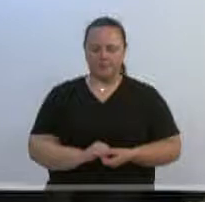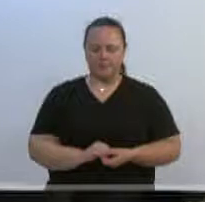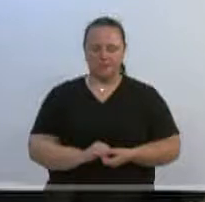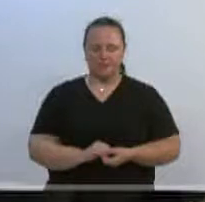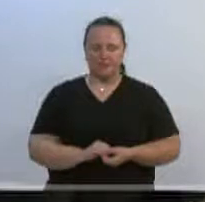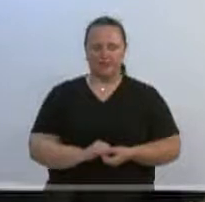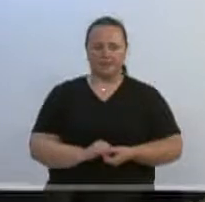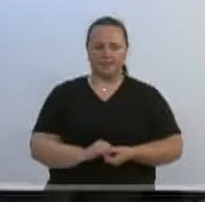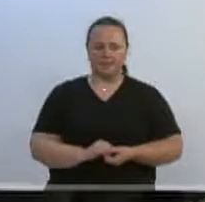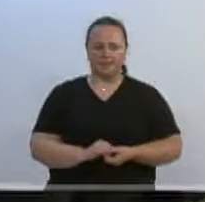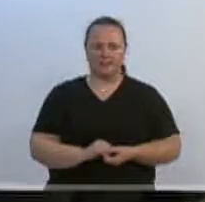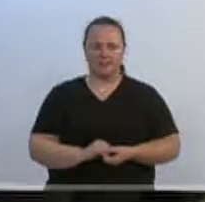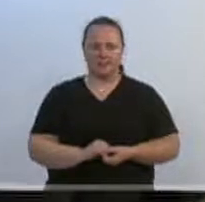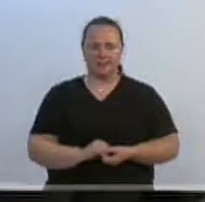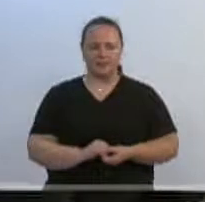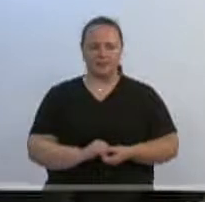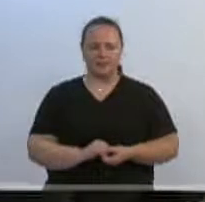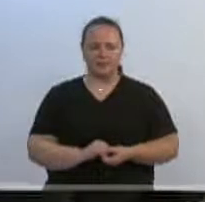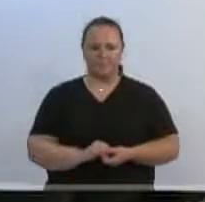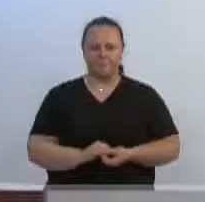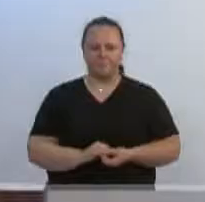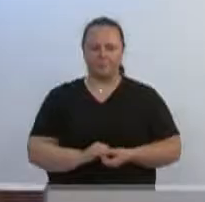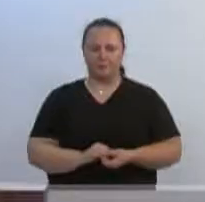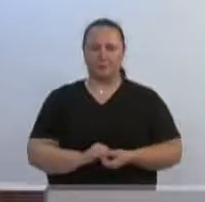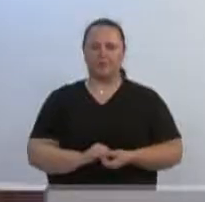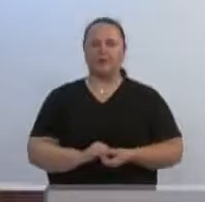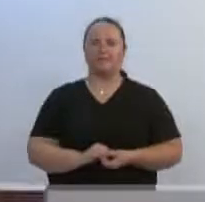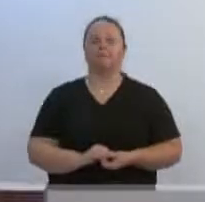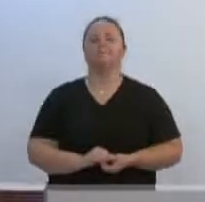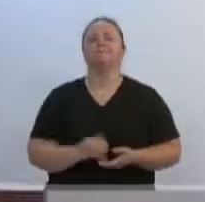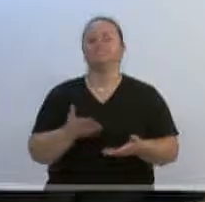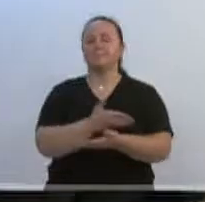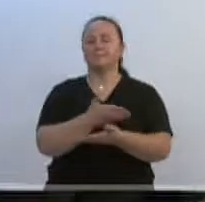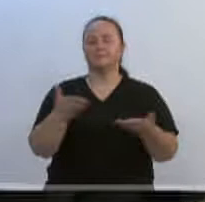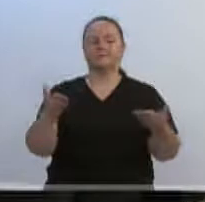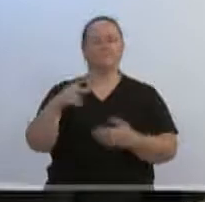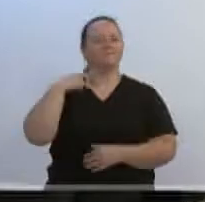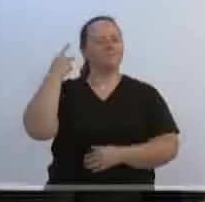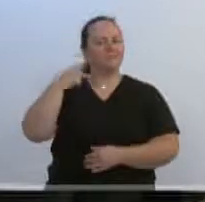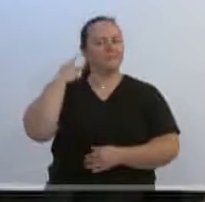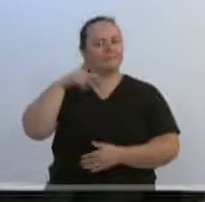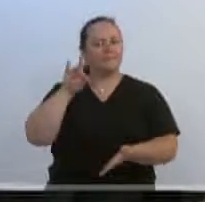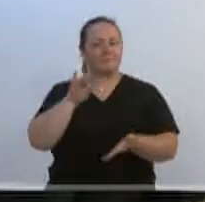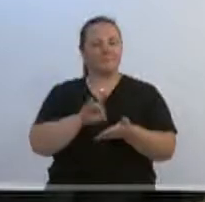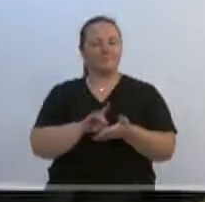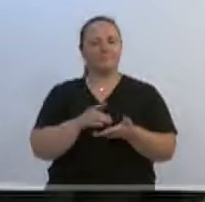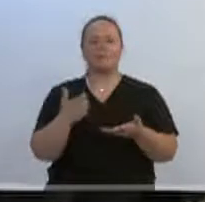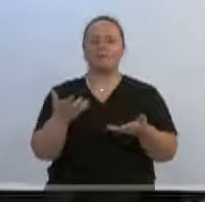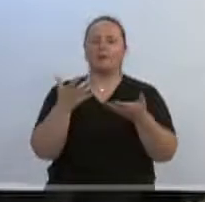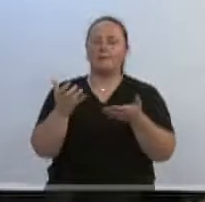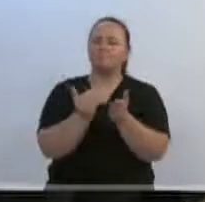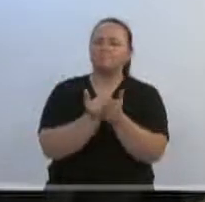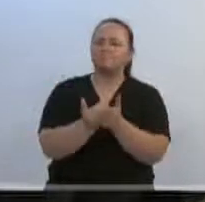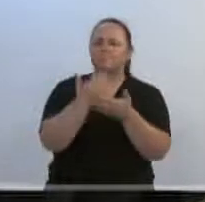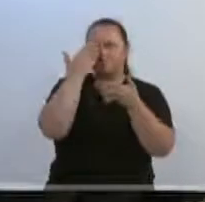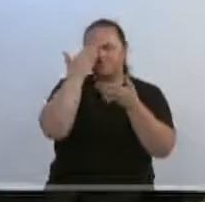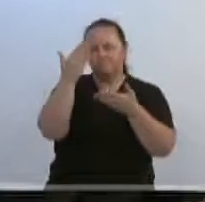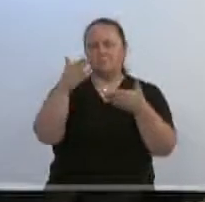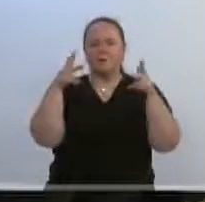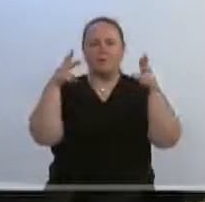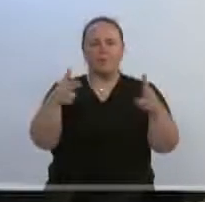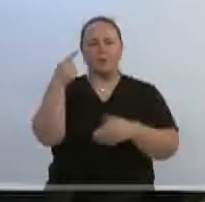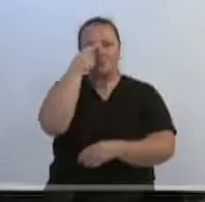seu presidente só os vereadores eu gostaria que eles somente agradecer também assim como fez o vereador